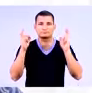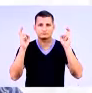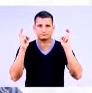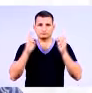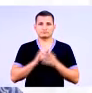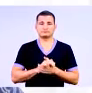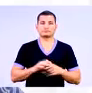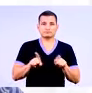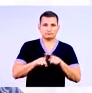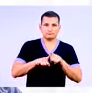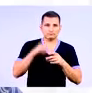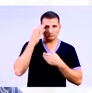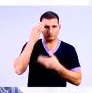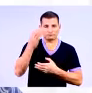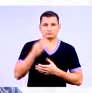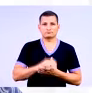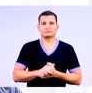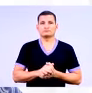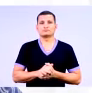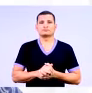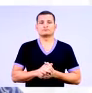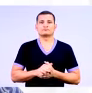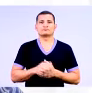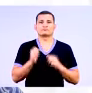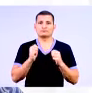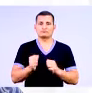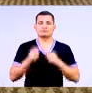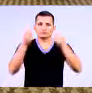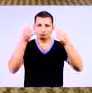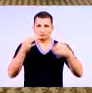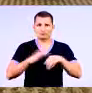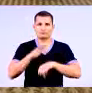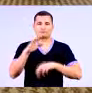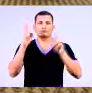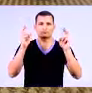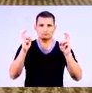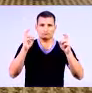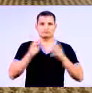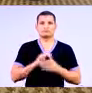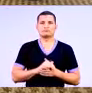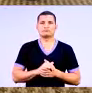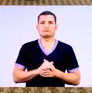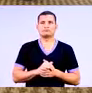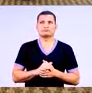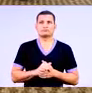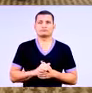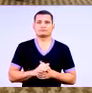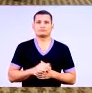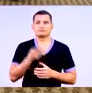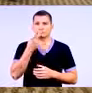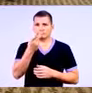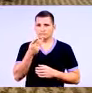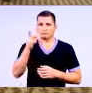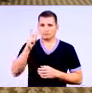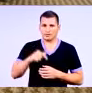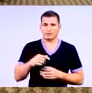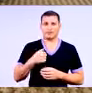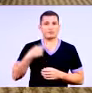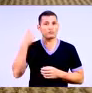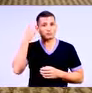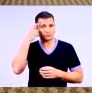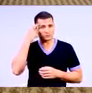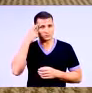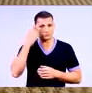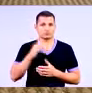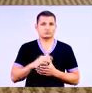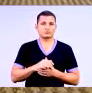agradeço a oportunidade de poder falar um pouco sobre esse assunto, né? E dizer que essa é a maneira como eu penso relacionada a isso. Se você